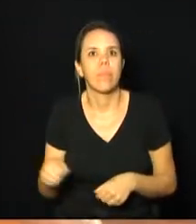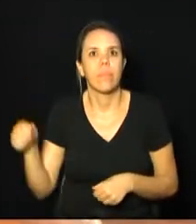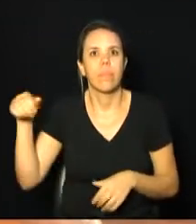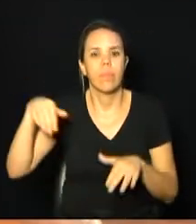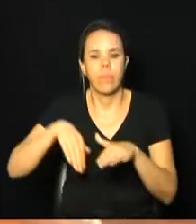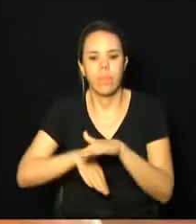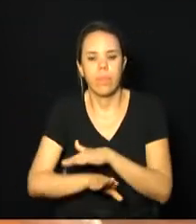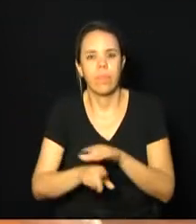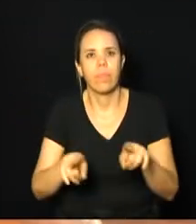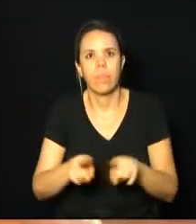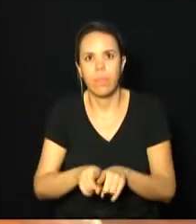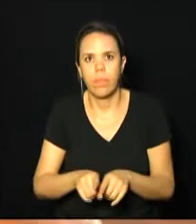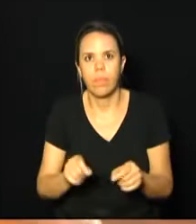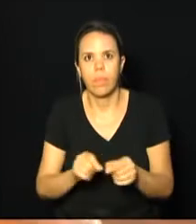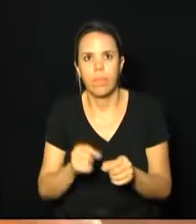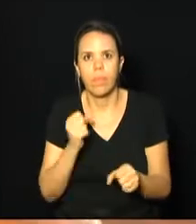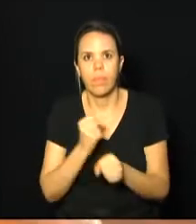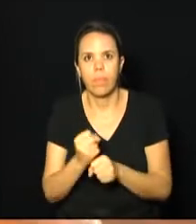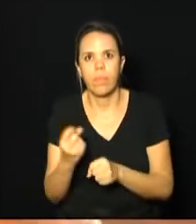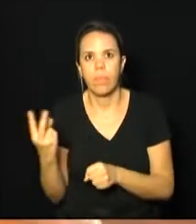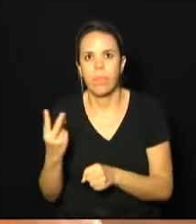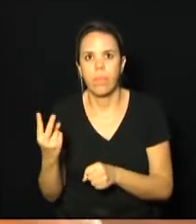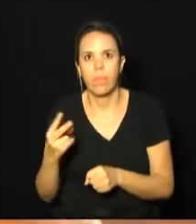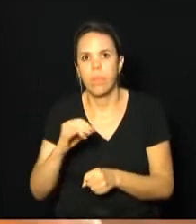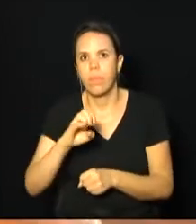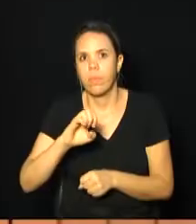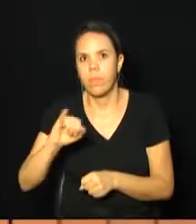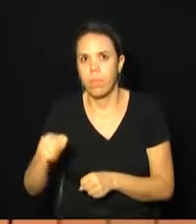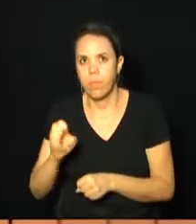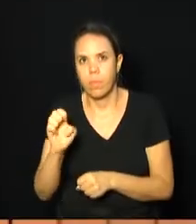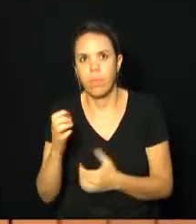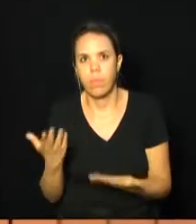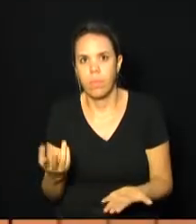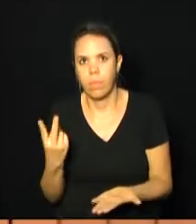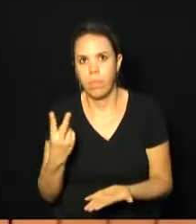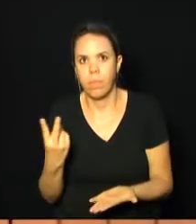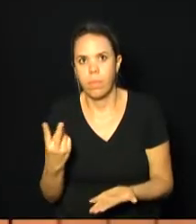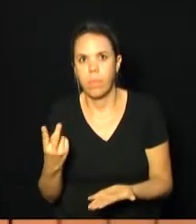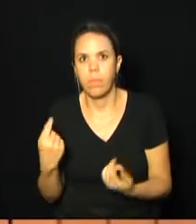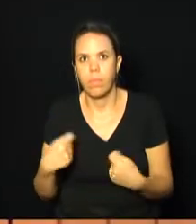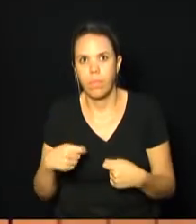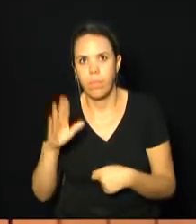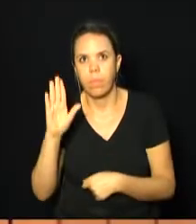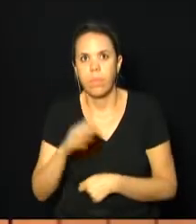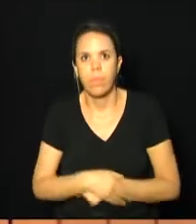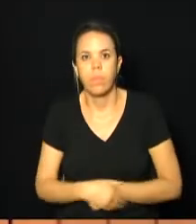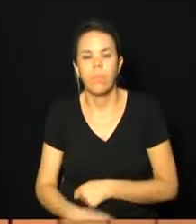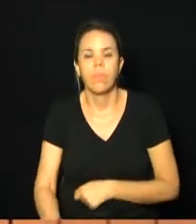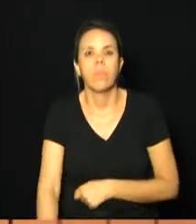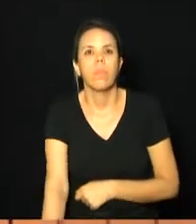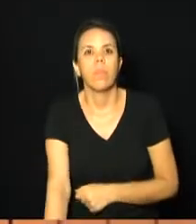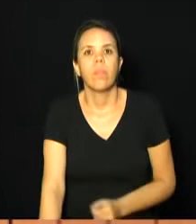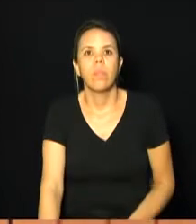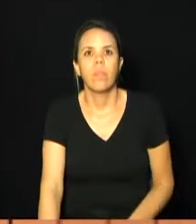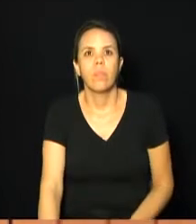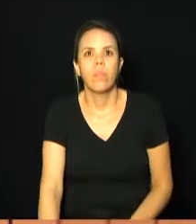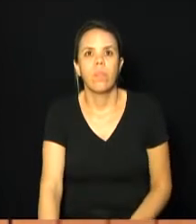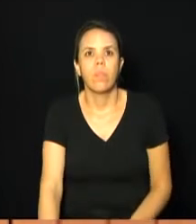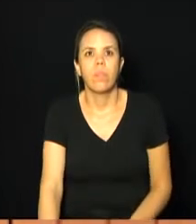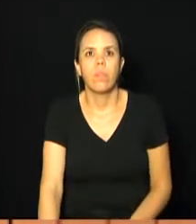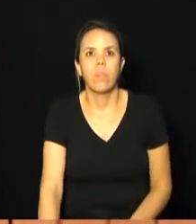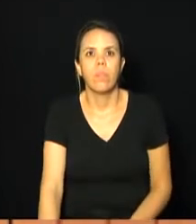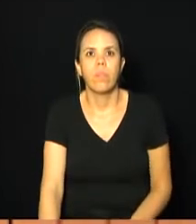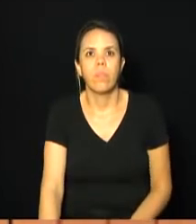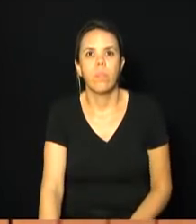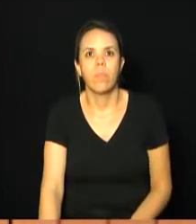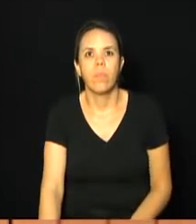que foram instaladas 2 em Joaquim Egídio, né? Mas isso, 2. Precisamos de mais, né? Então,